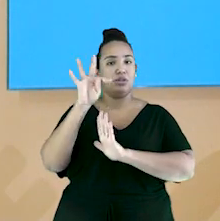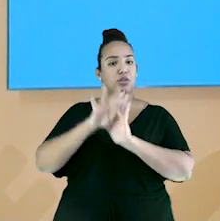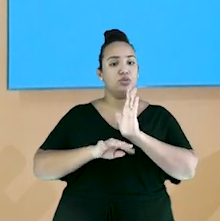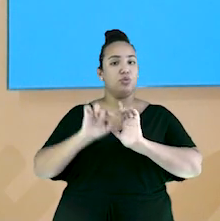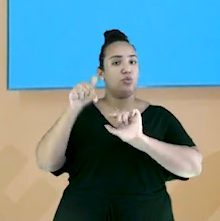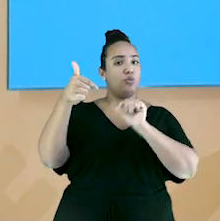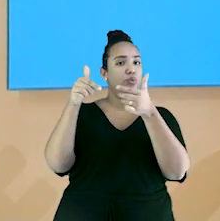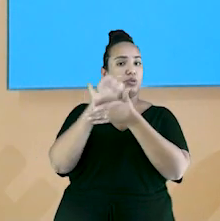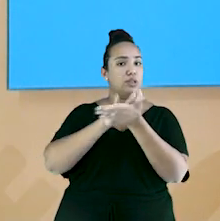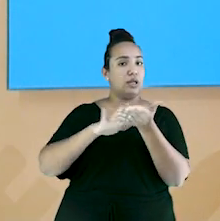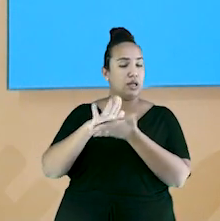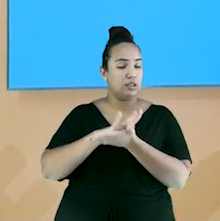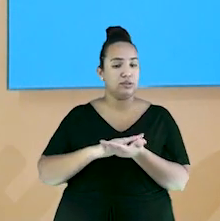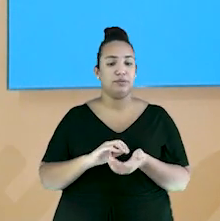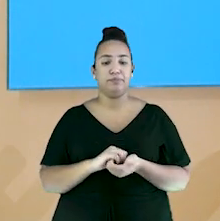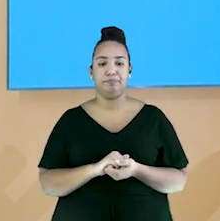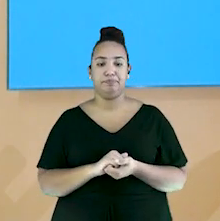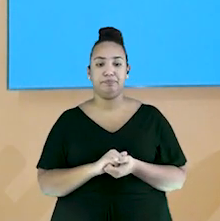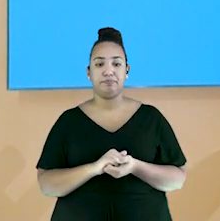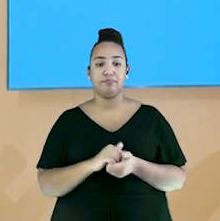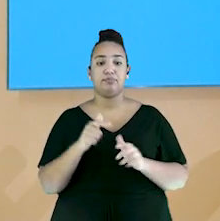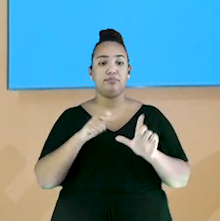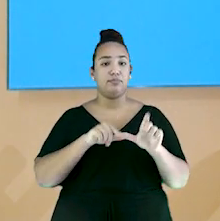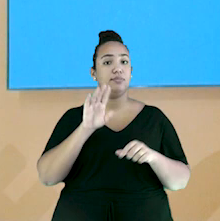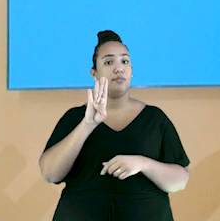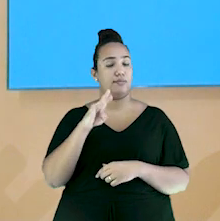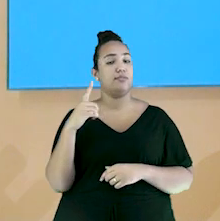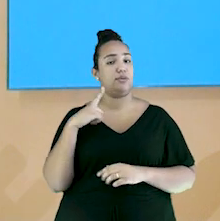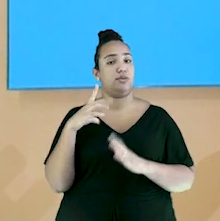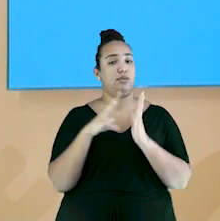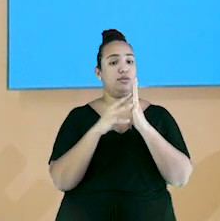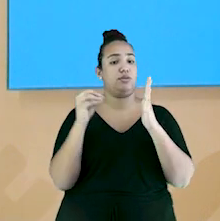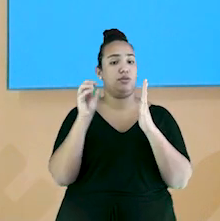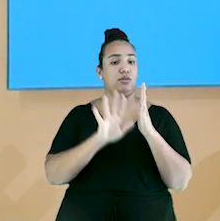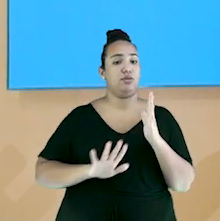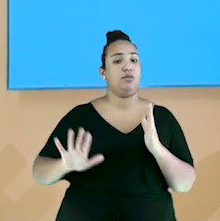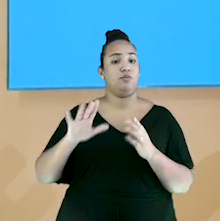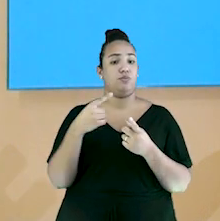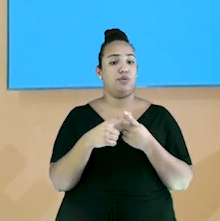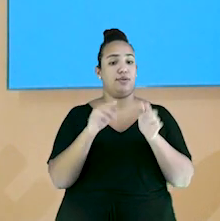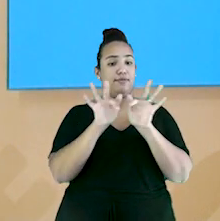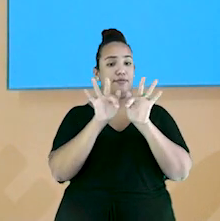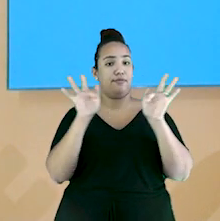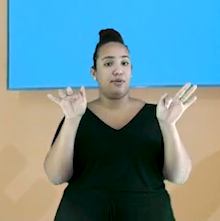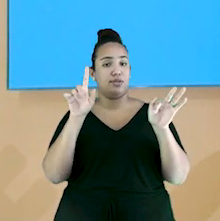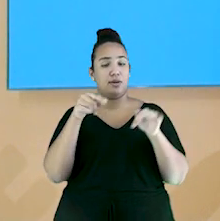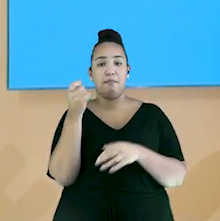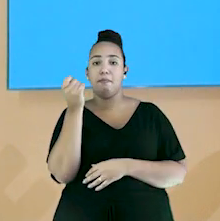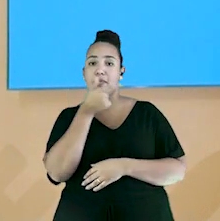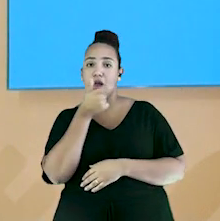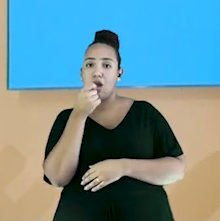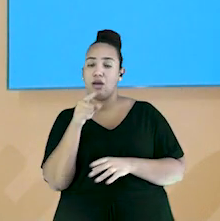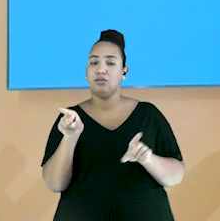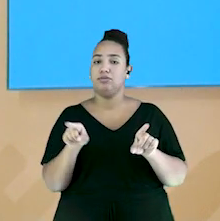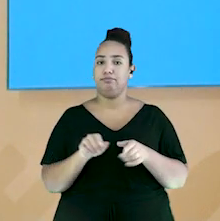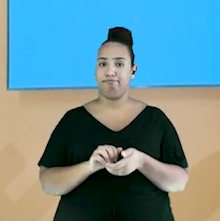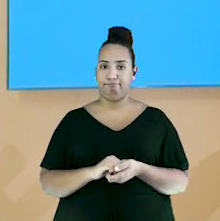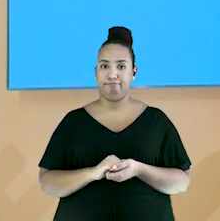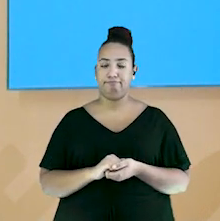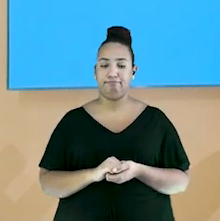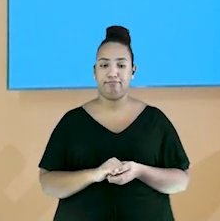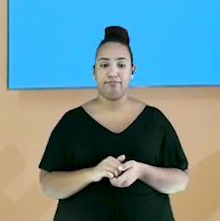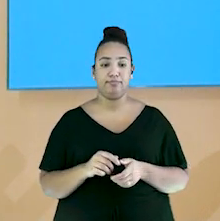remete a nenhum outro texto. Letra B, ocorre a intertextualidade, uma vez que a frase remete a uma piada e provoca